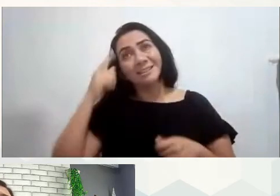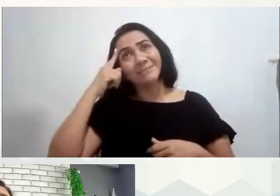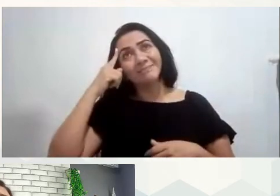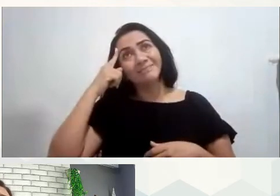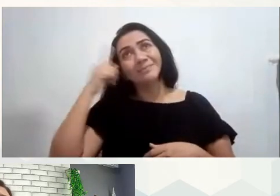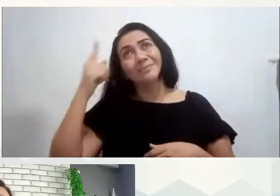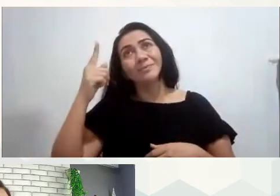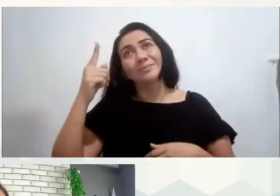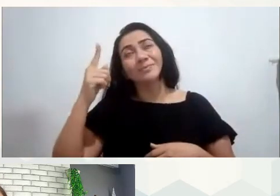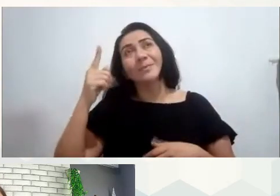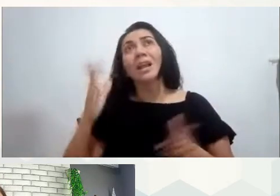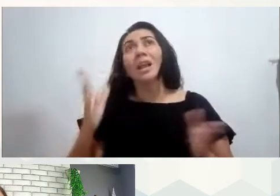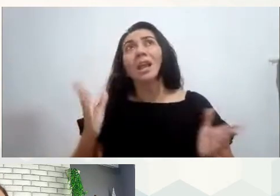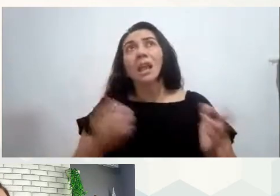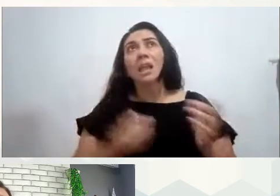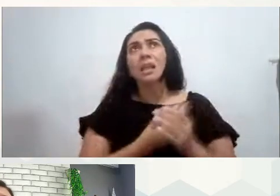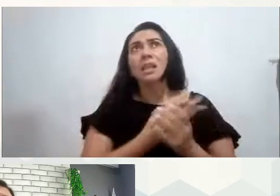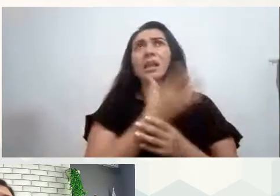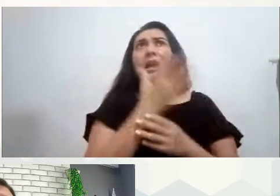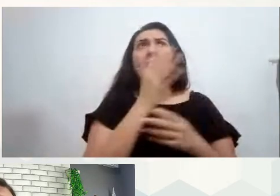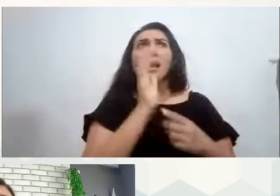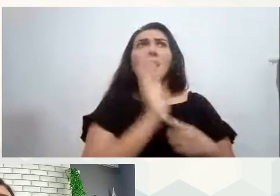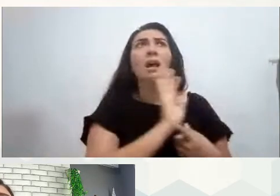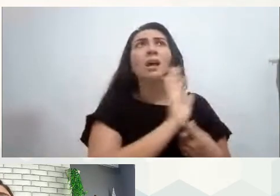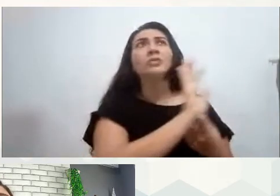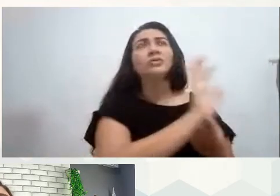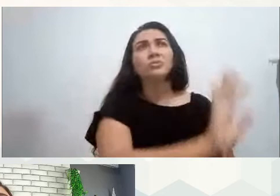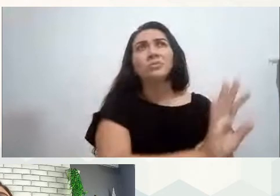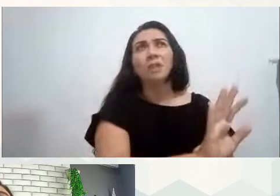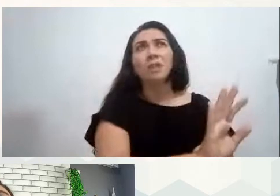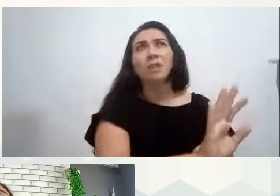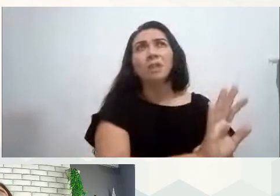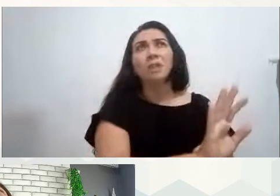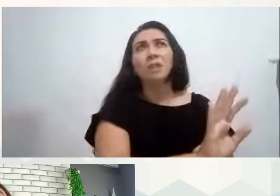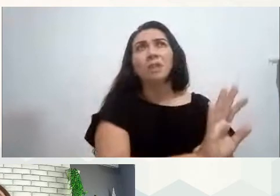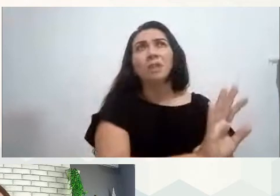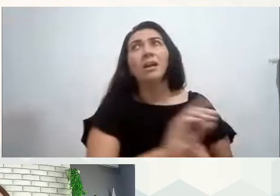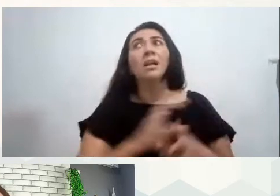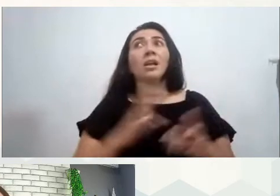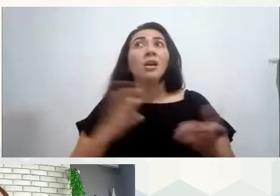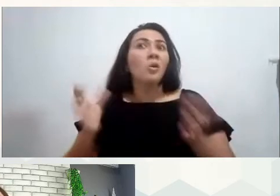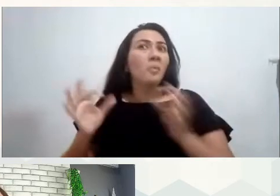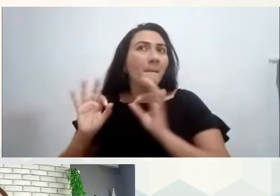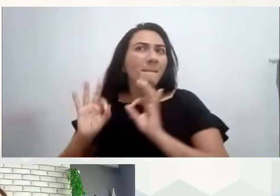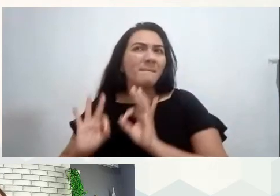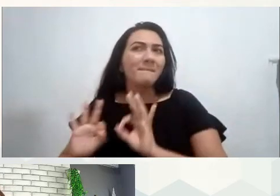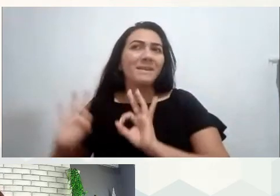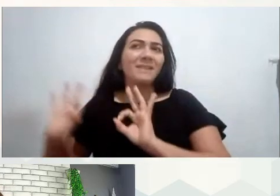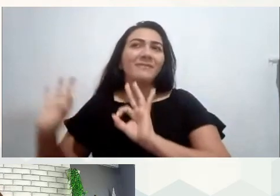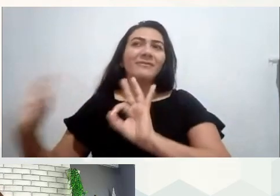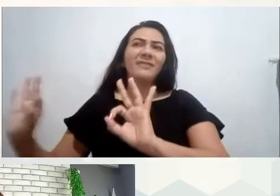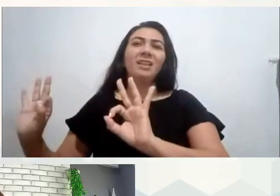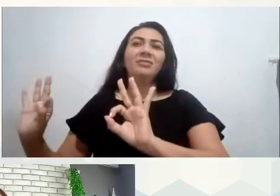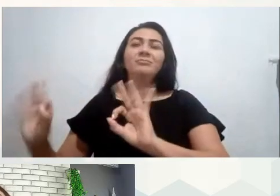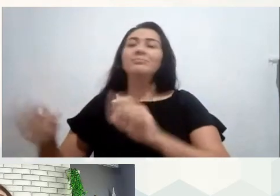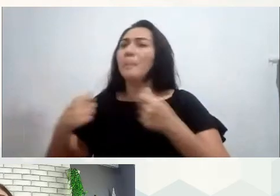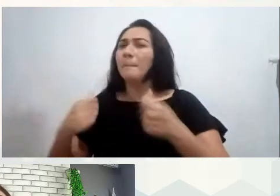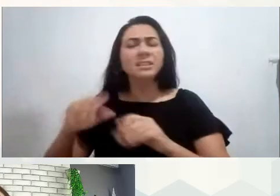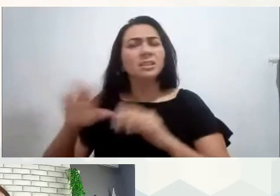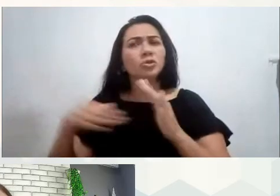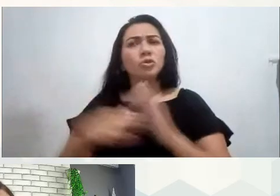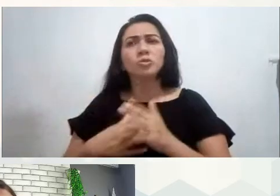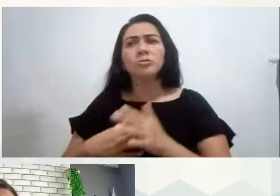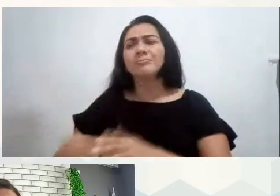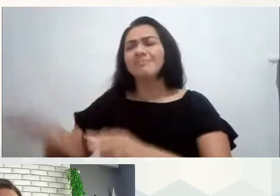eficaz é fazer bem feito. E é isso que nós temos que fazer bem feito tudo que a gente realmente se propõe a